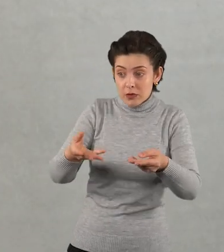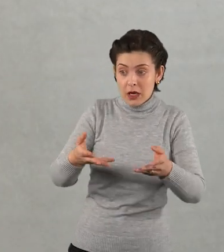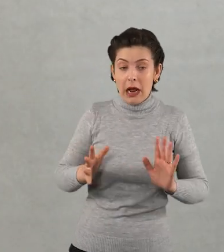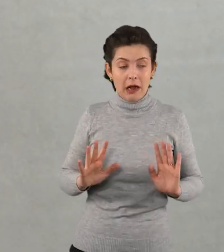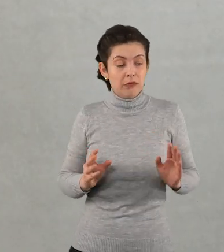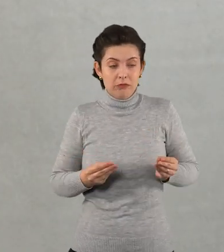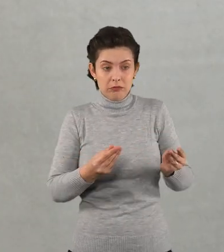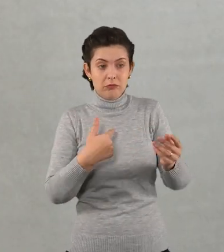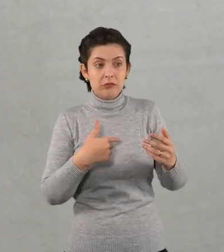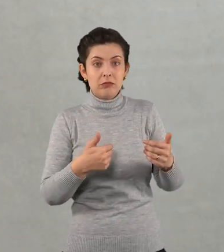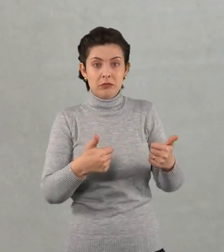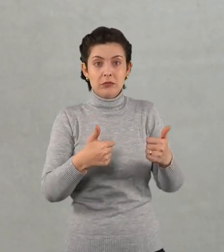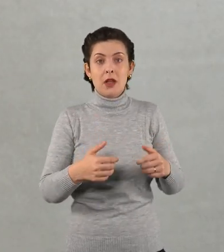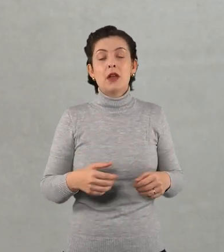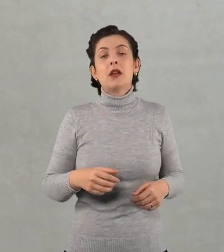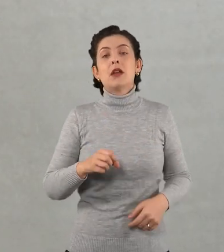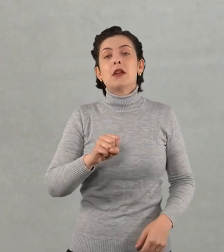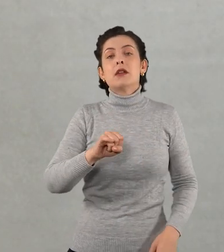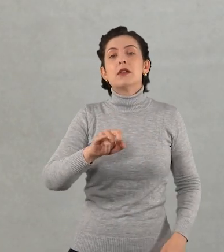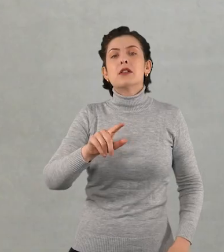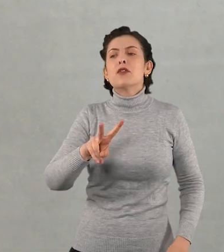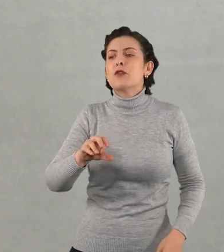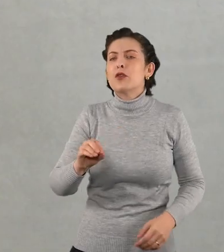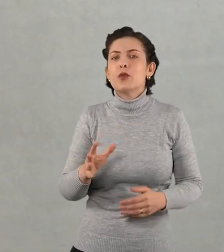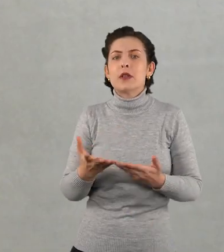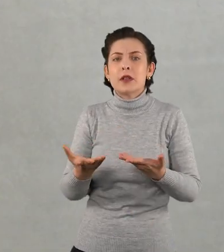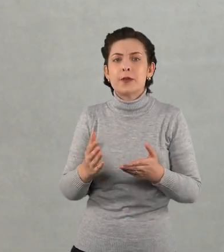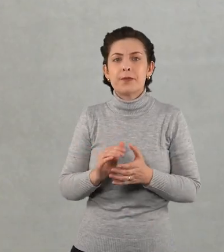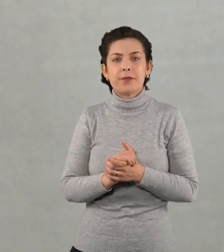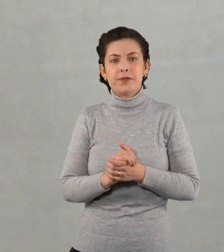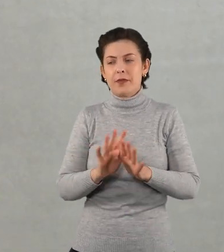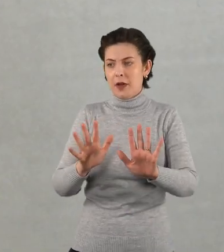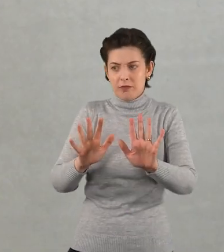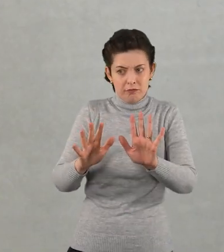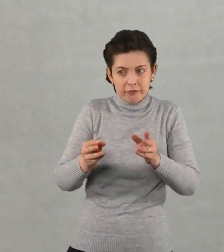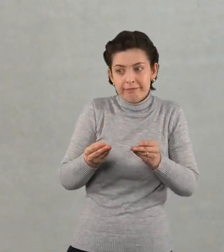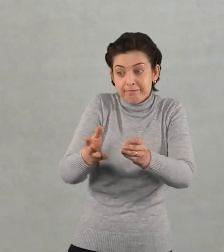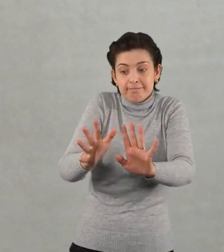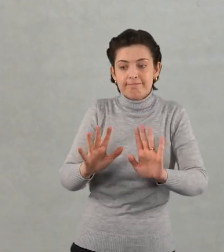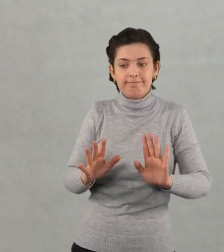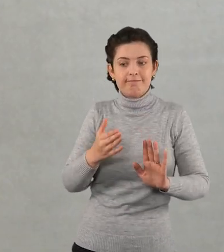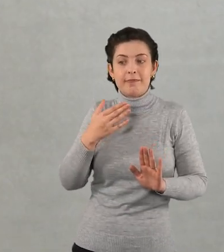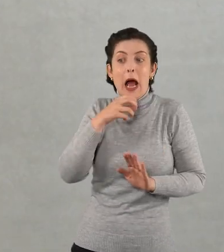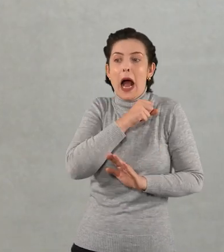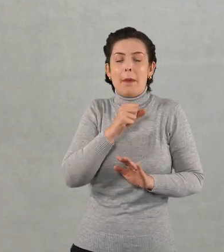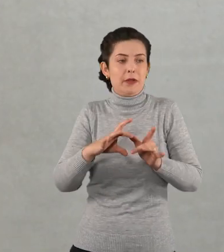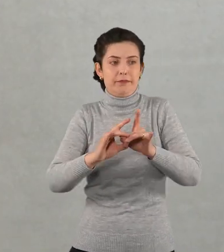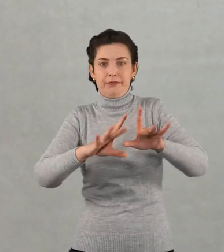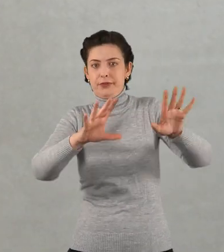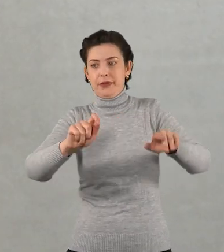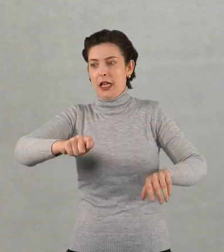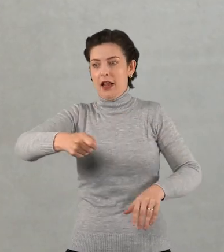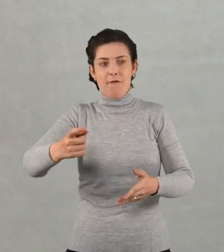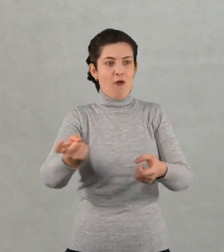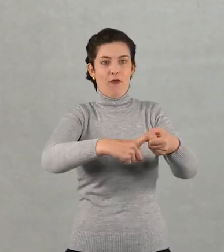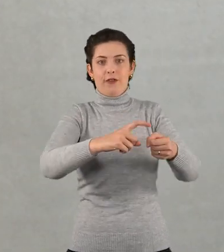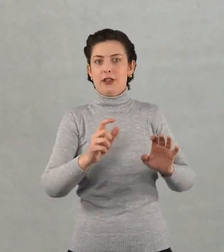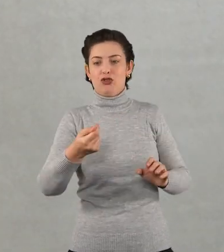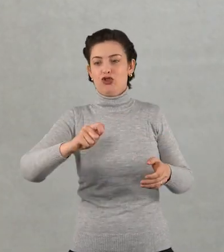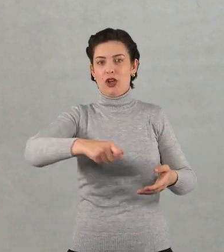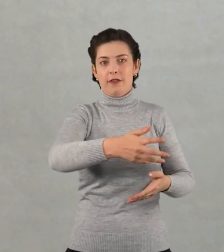fazer? Eu vou entregar isso aqui. Ele disse, Silvio, faz de conta que você não falou comigo,